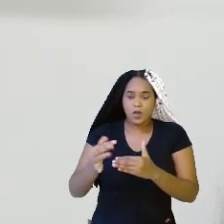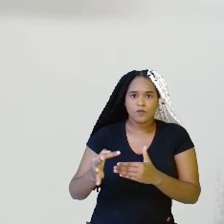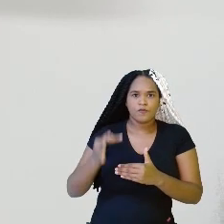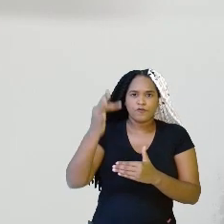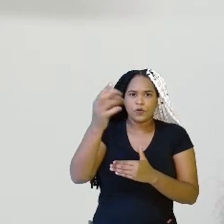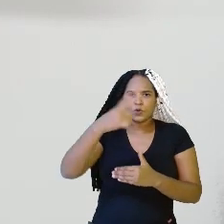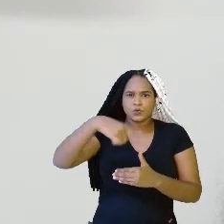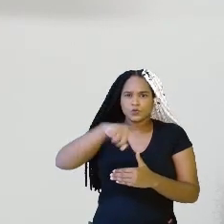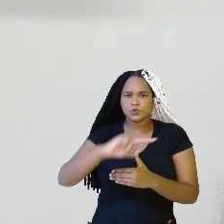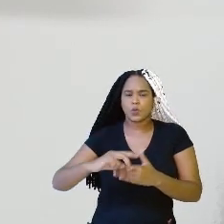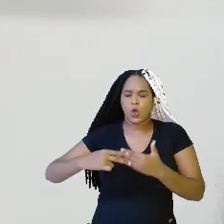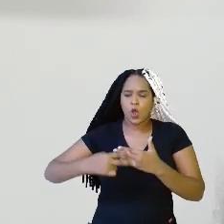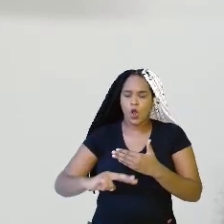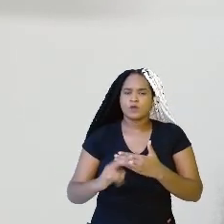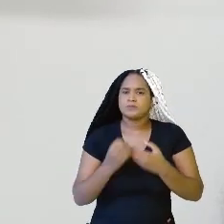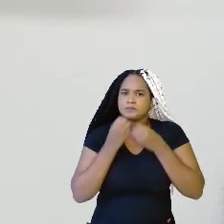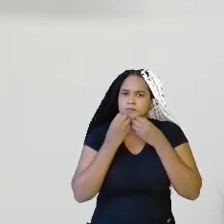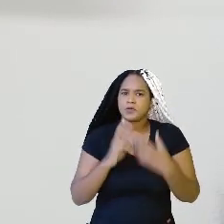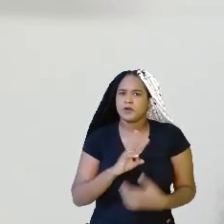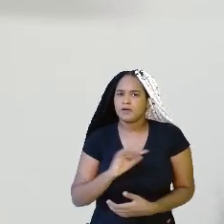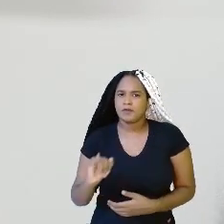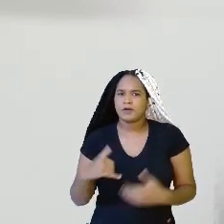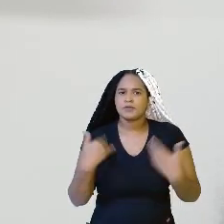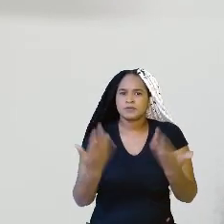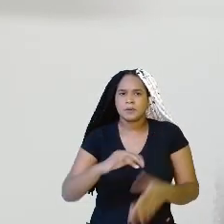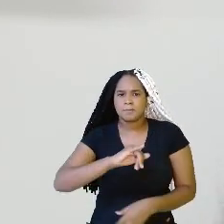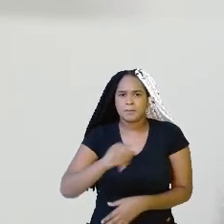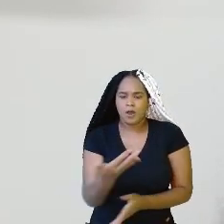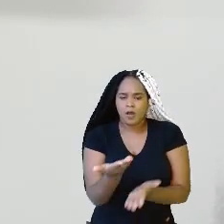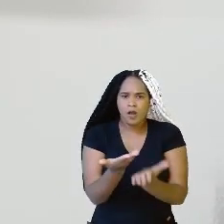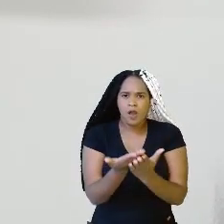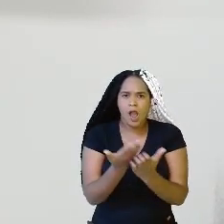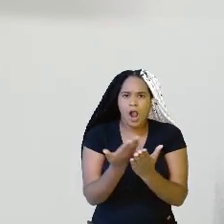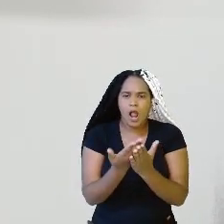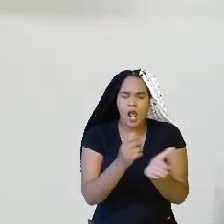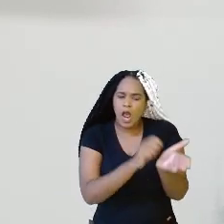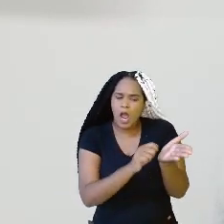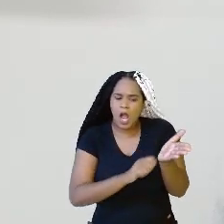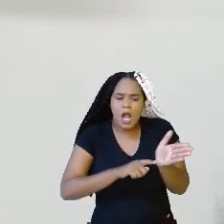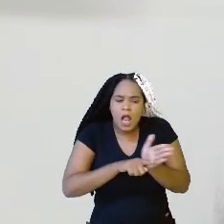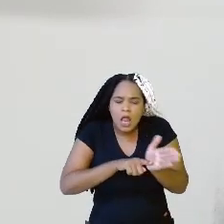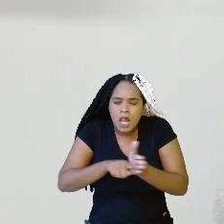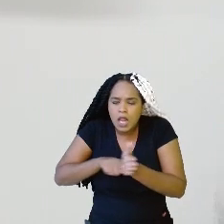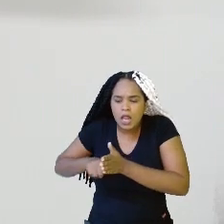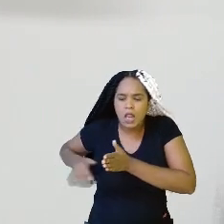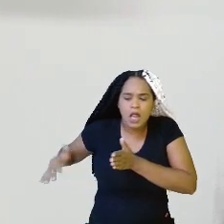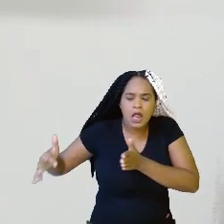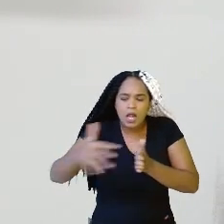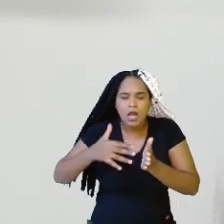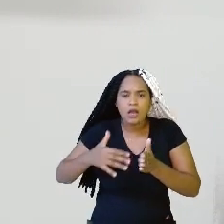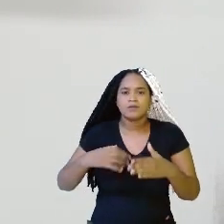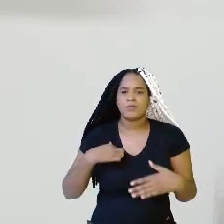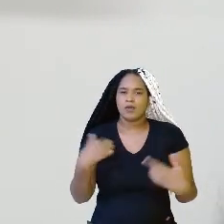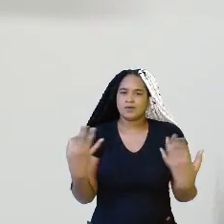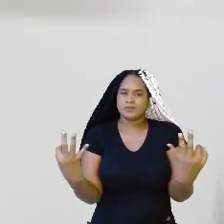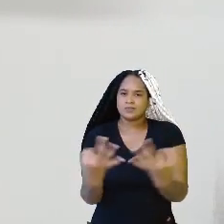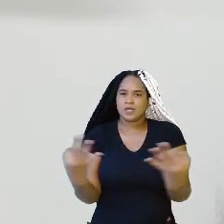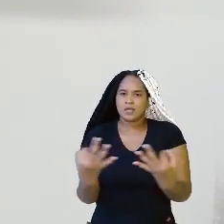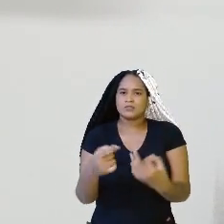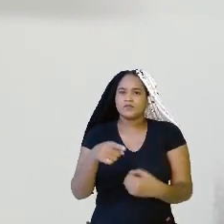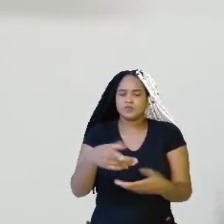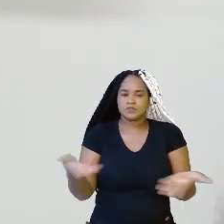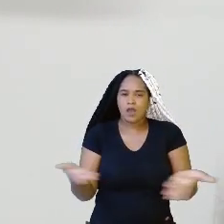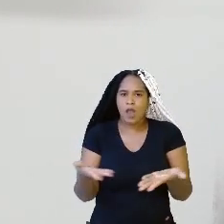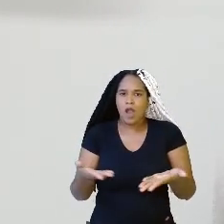que vai acontecer no teu futuro. Então aproveita essas aulas, estuda, anota, pesquisa, que com certeza você está